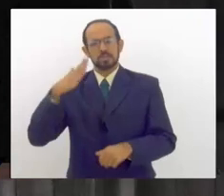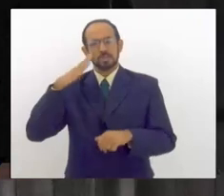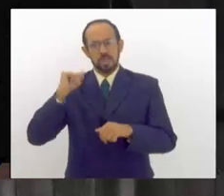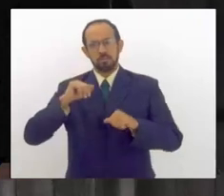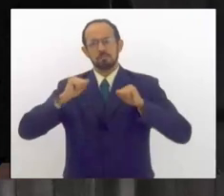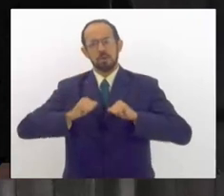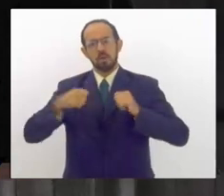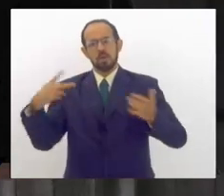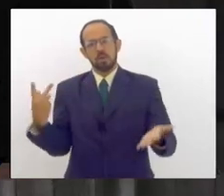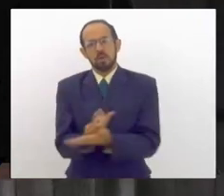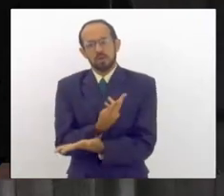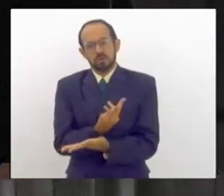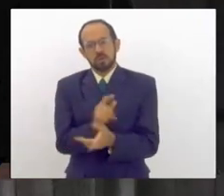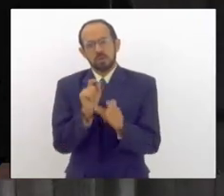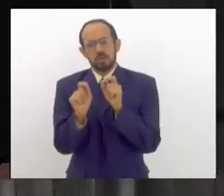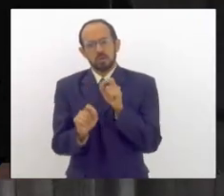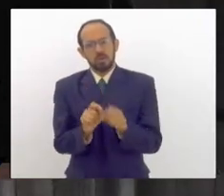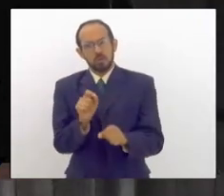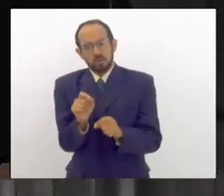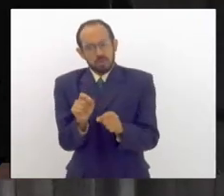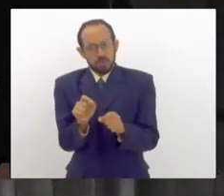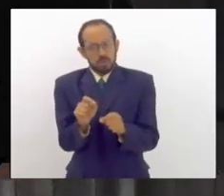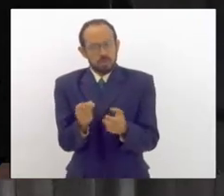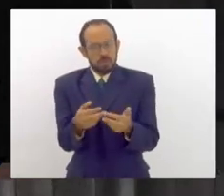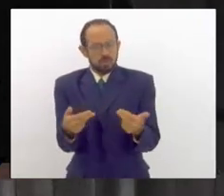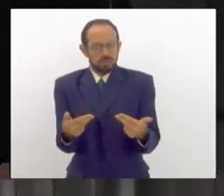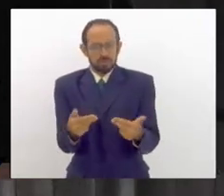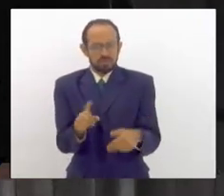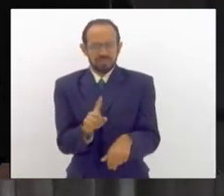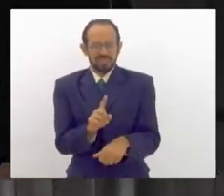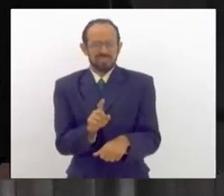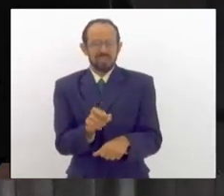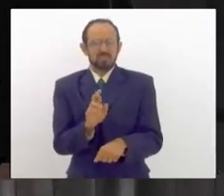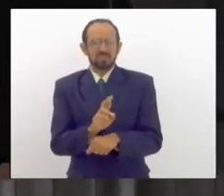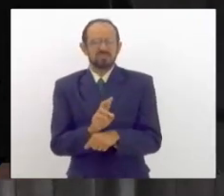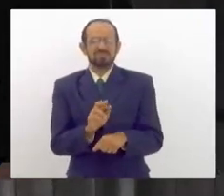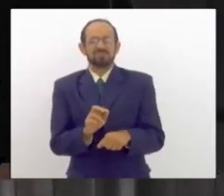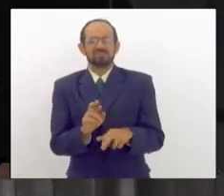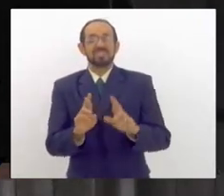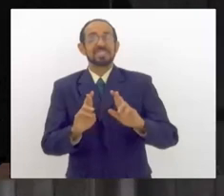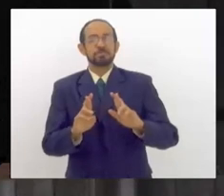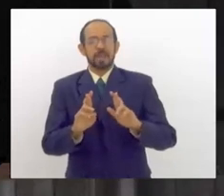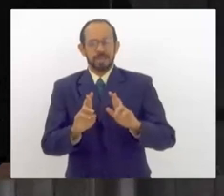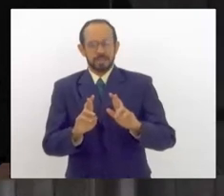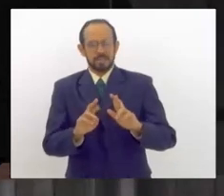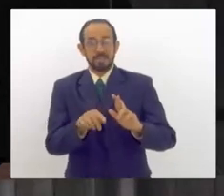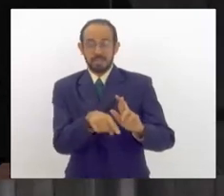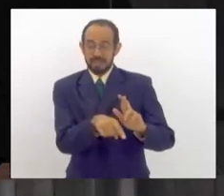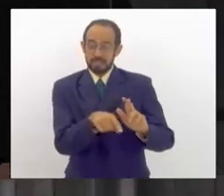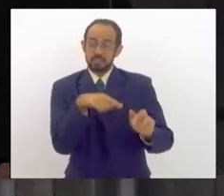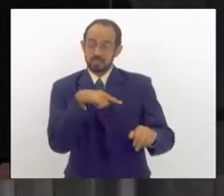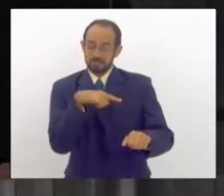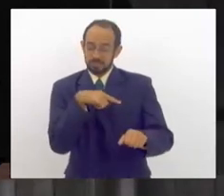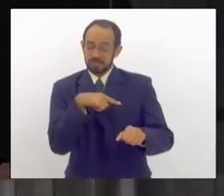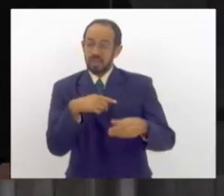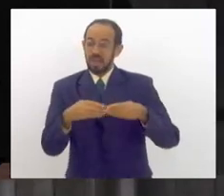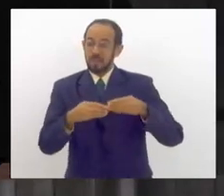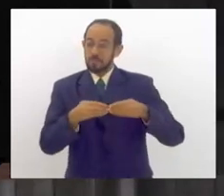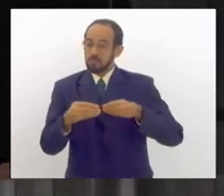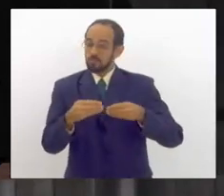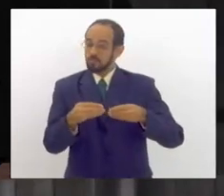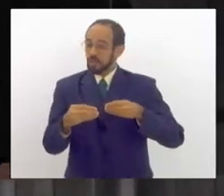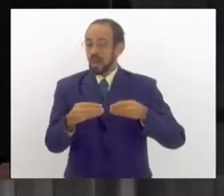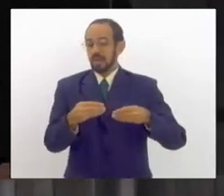pode ocorrer algo que não se espera, e a criança e o adolescente, eles são vulneráveis, extremamente